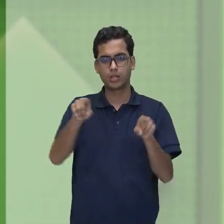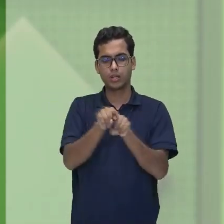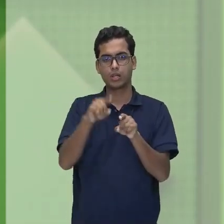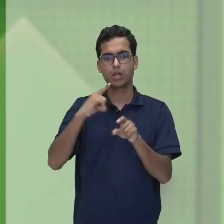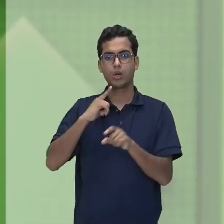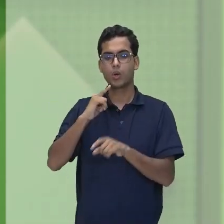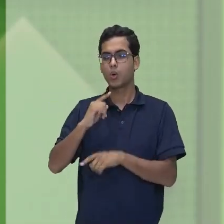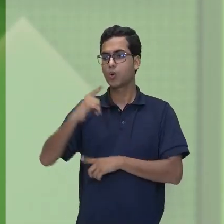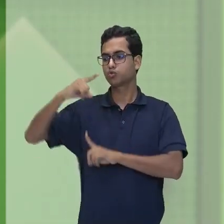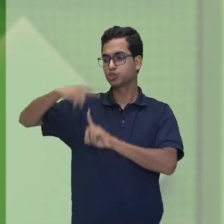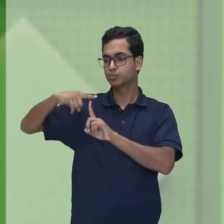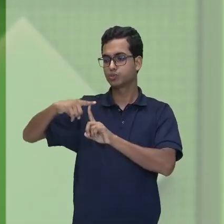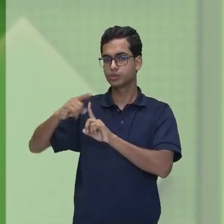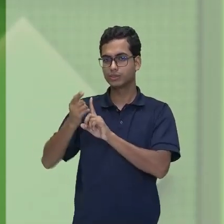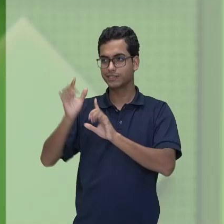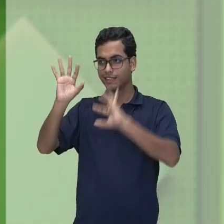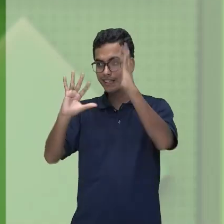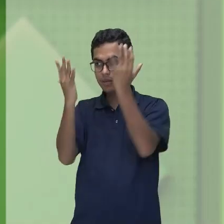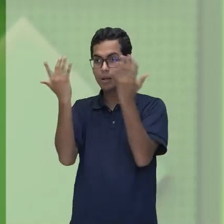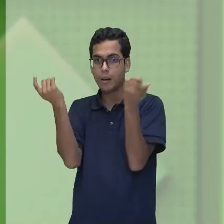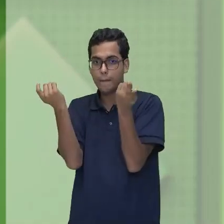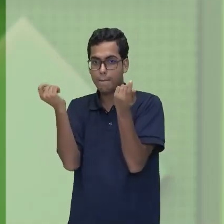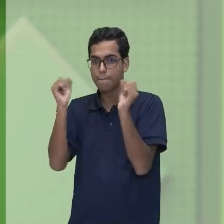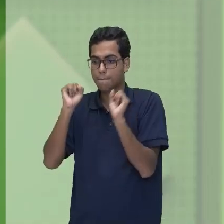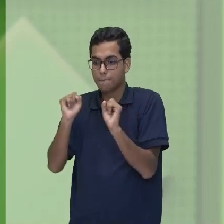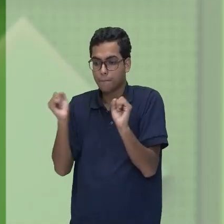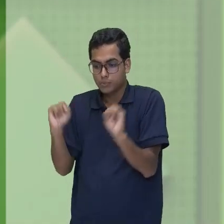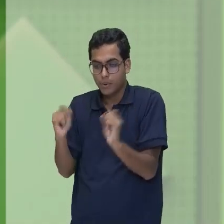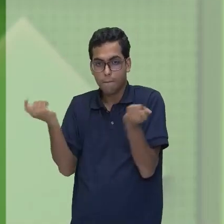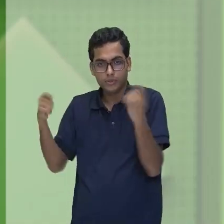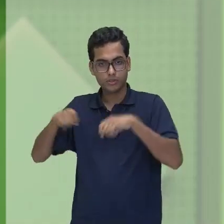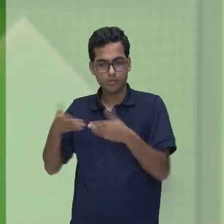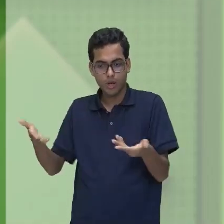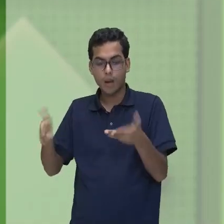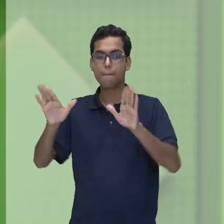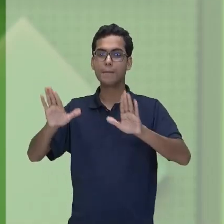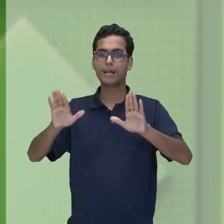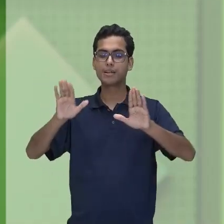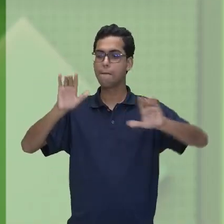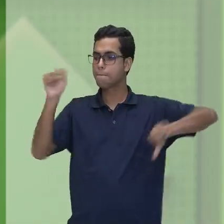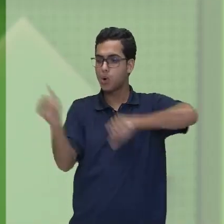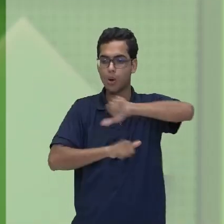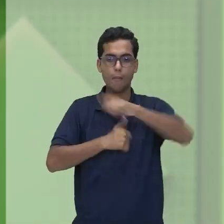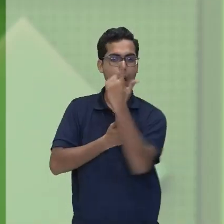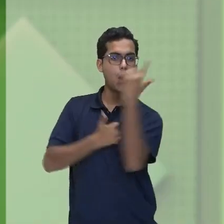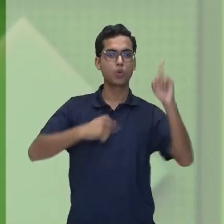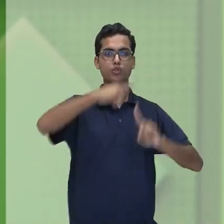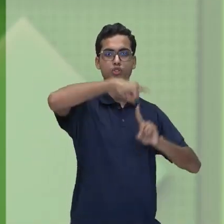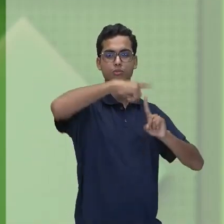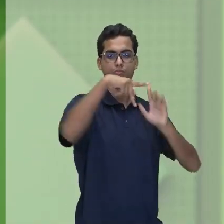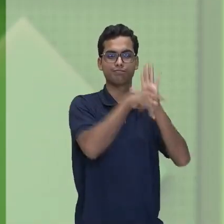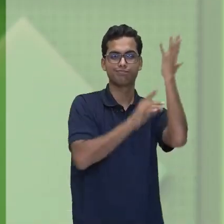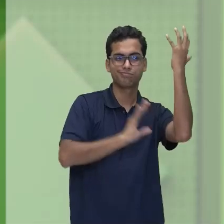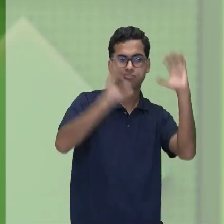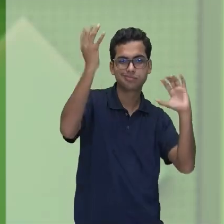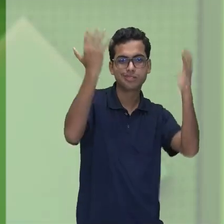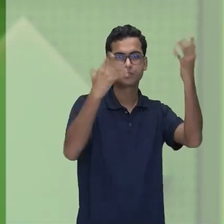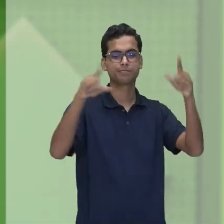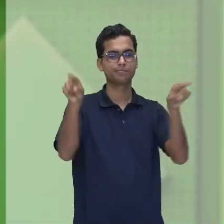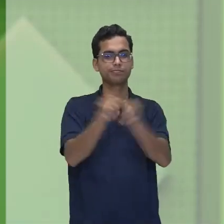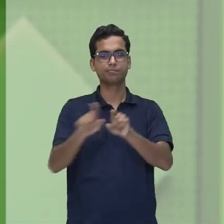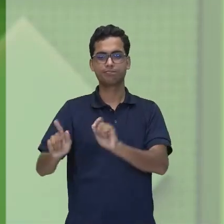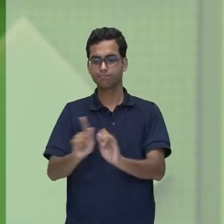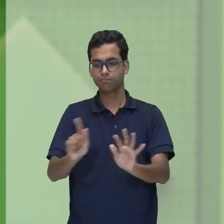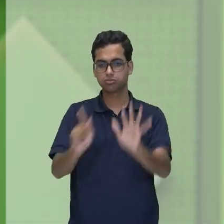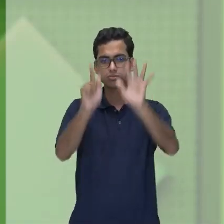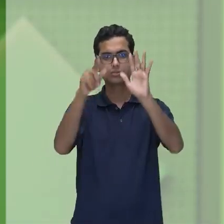Quando a gente emite gases de efeito estufa, ou seja, gases que vão contribuir, né, para que essa temperatura aumente,